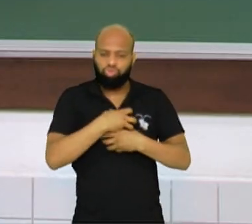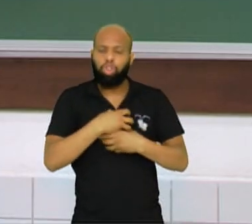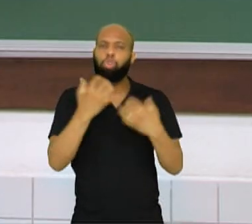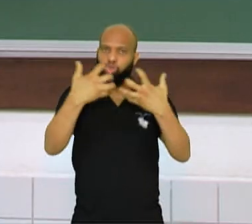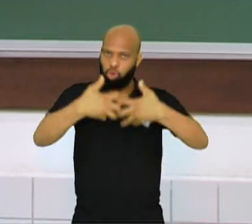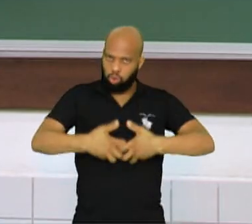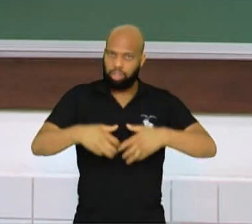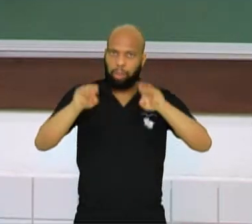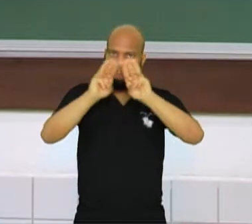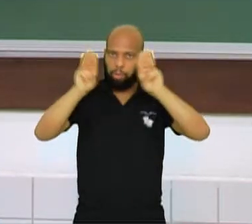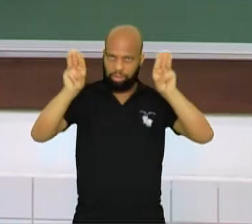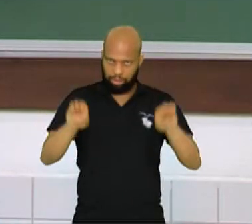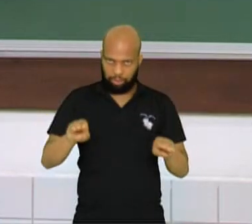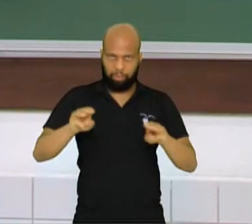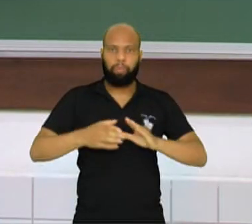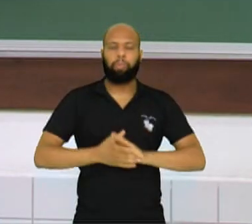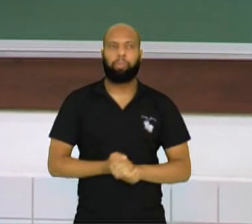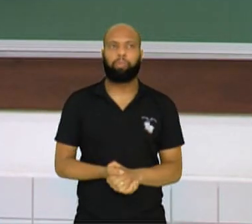função museal.